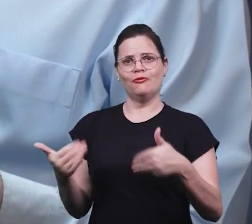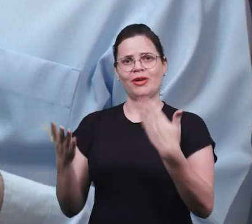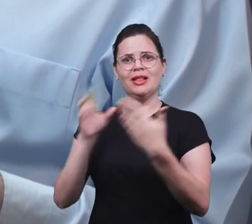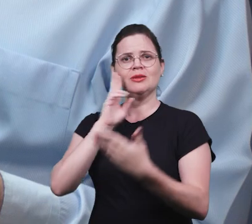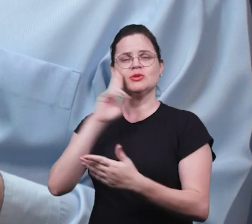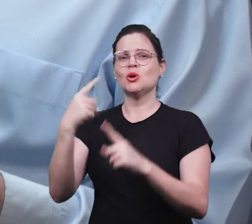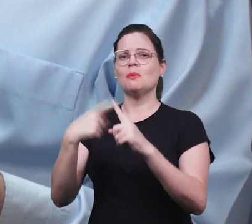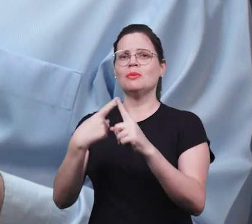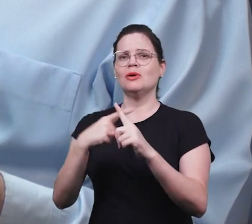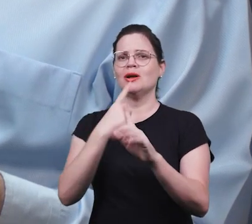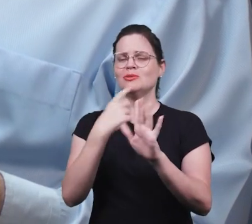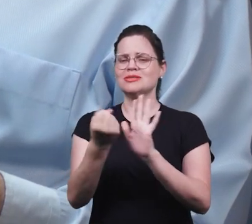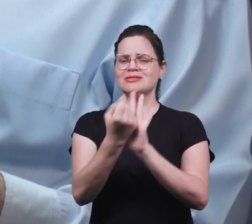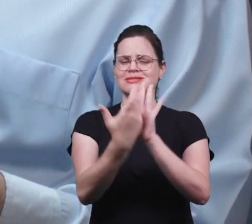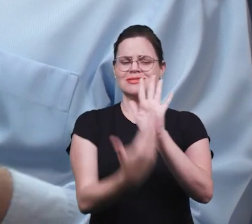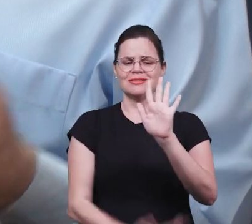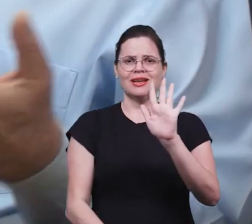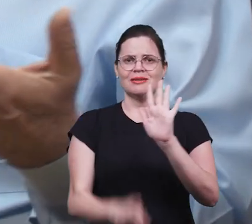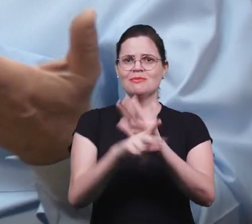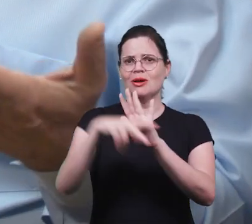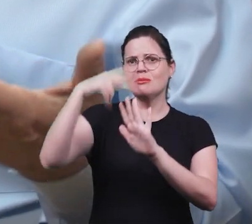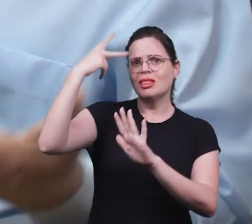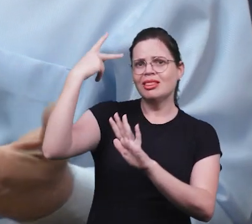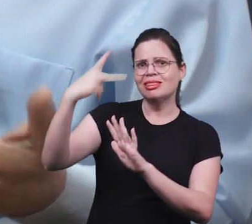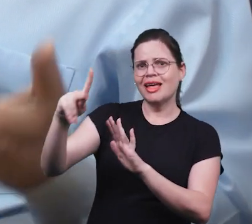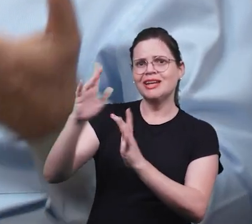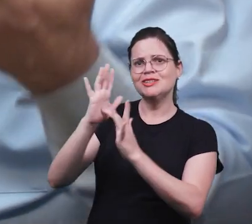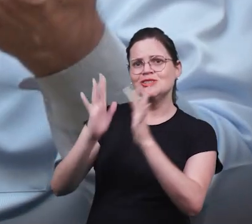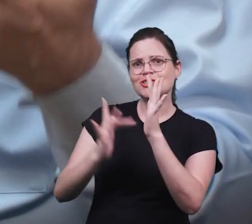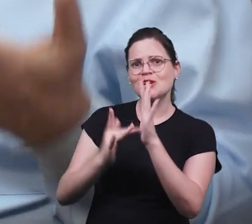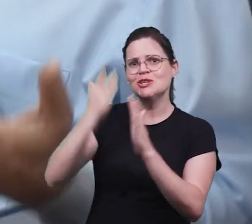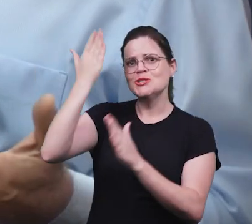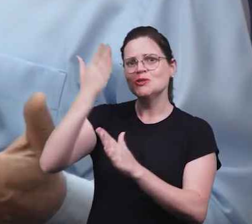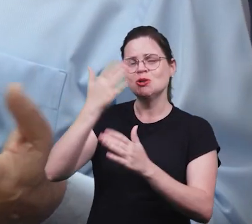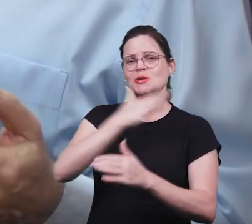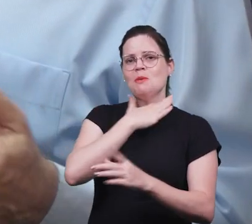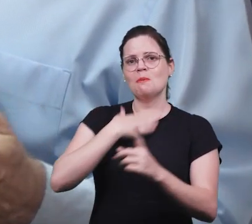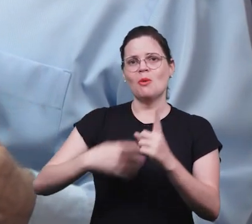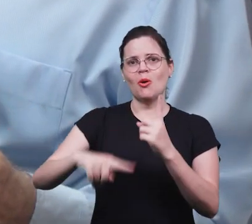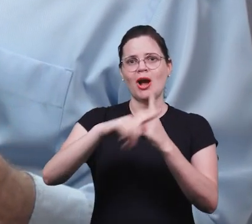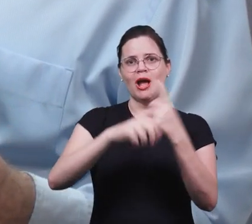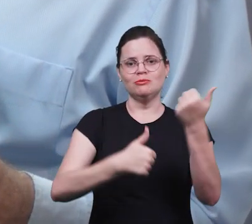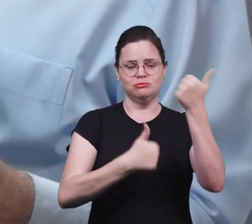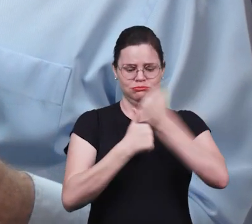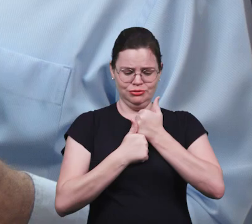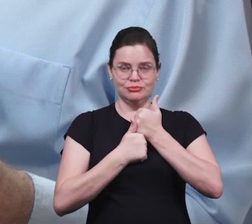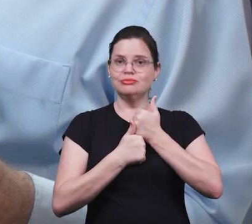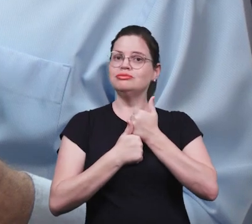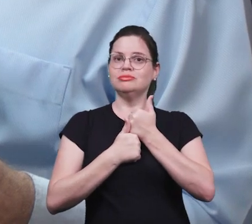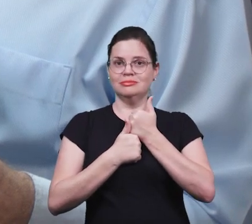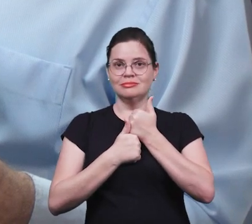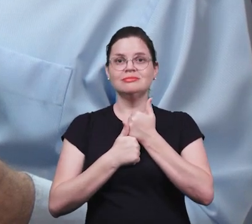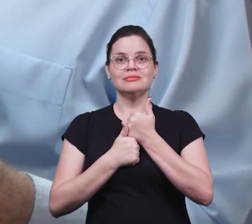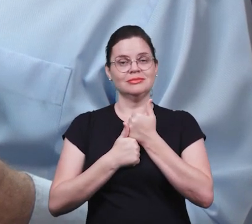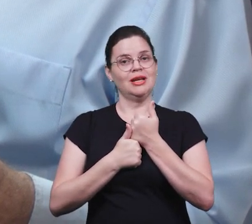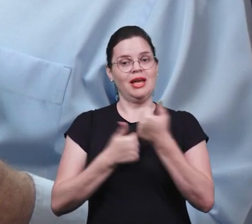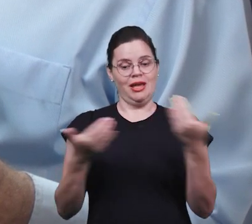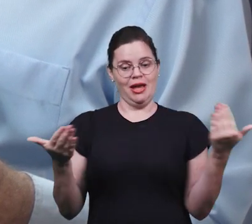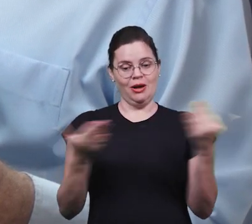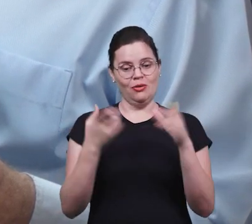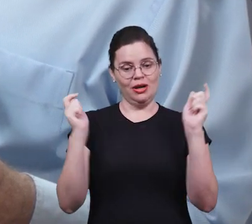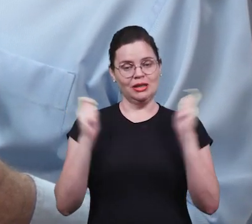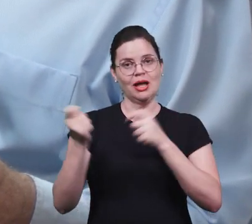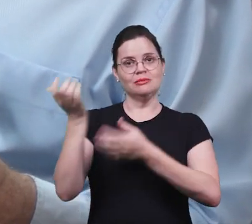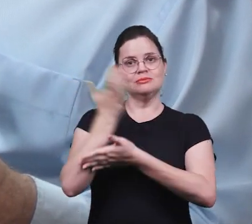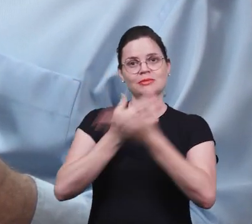Deus, porque ele morreu no meu lugar, no lugar do homem, para que nós tivéssemos